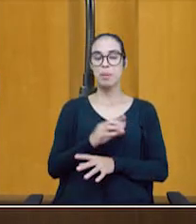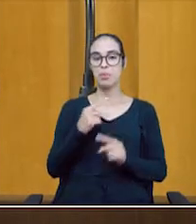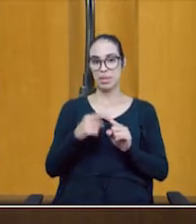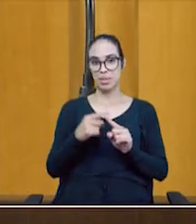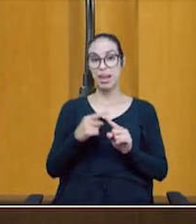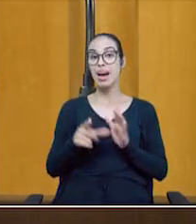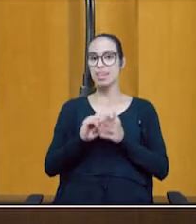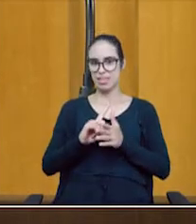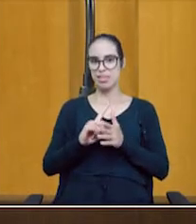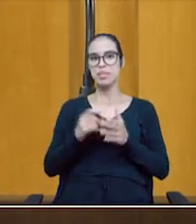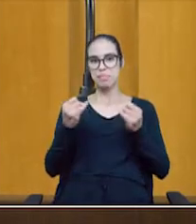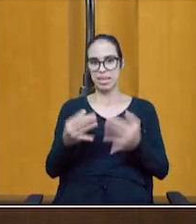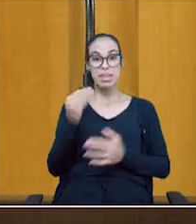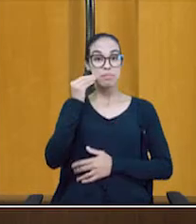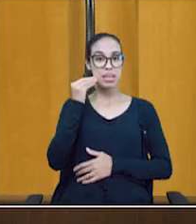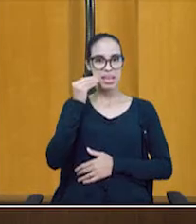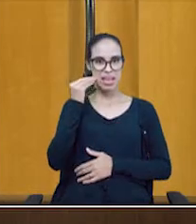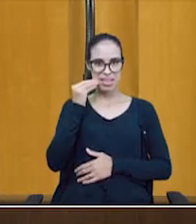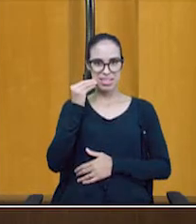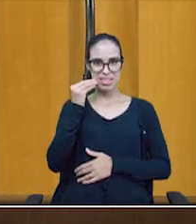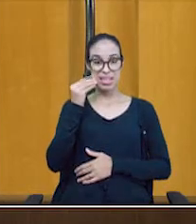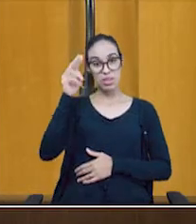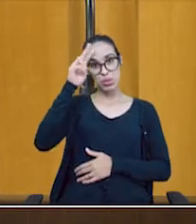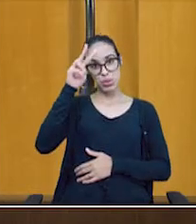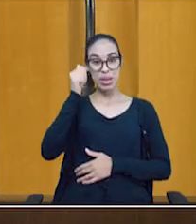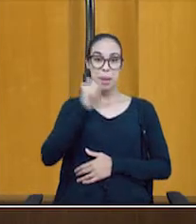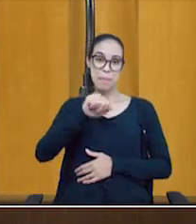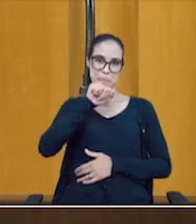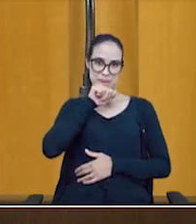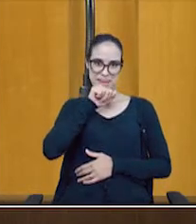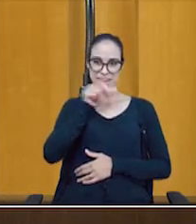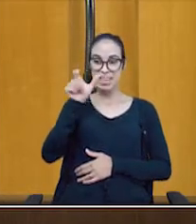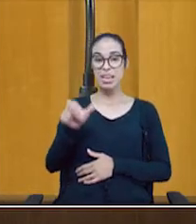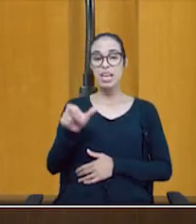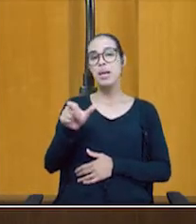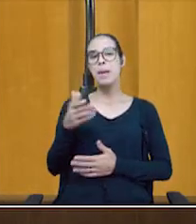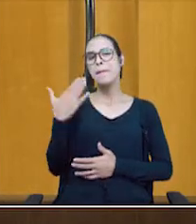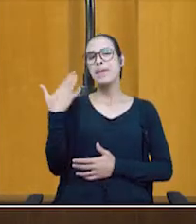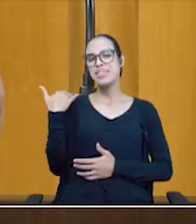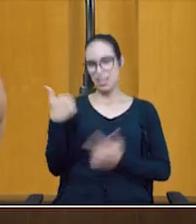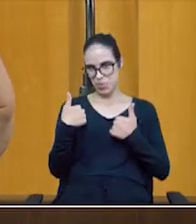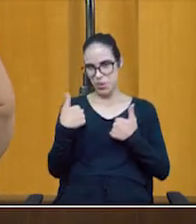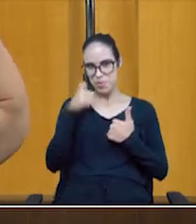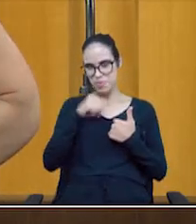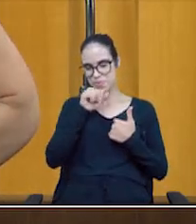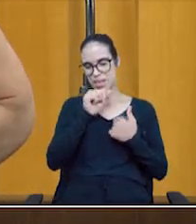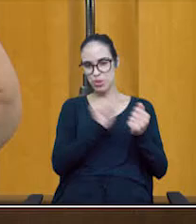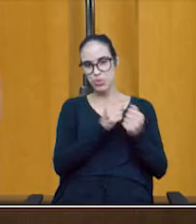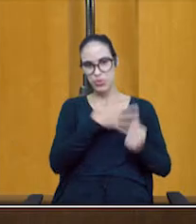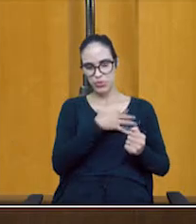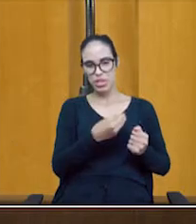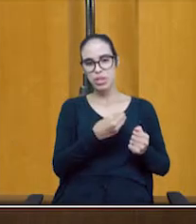mais me orgulha na vida. Dia desses, eu estava lá em casa e estavam meus filhos comentando com um grupo